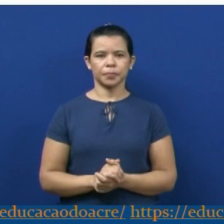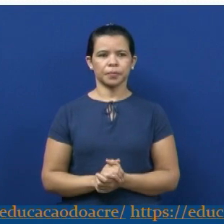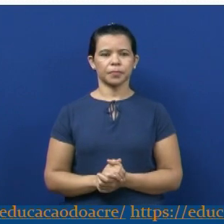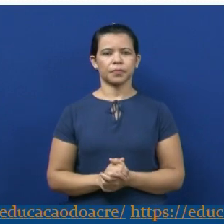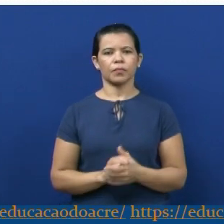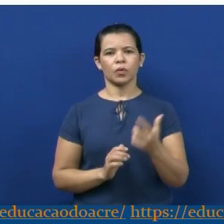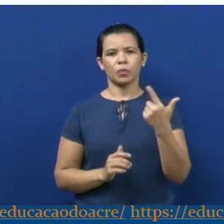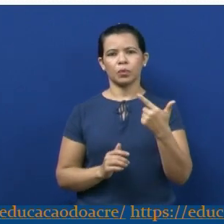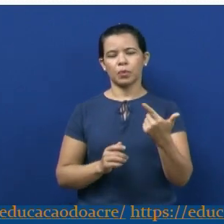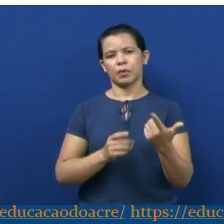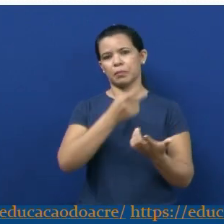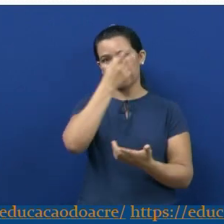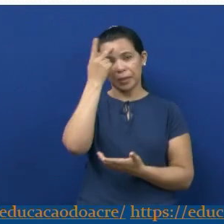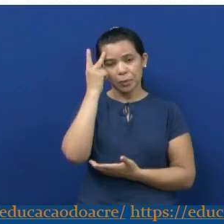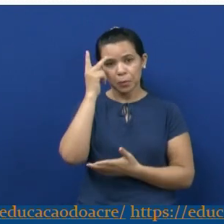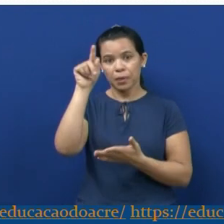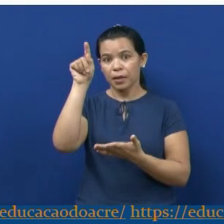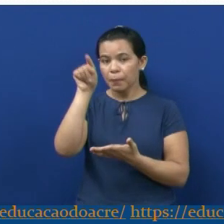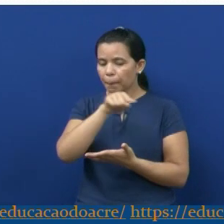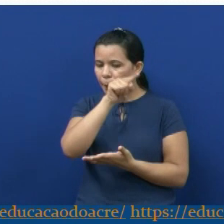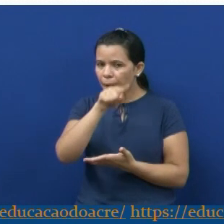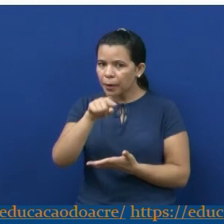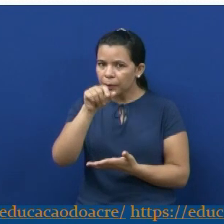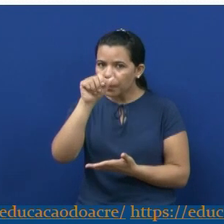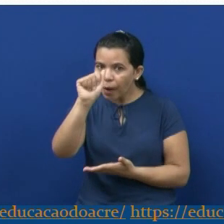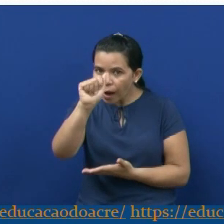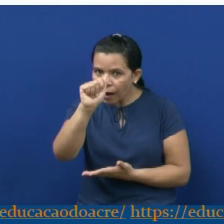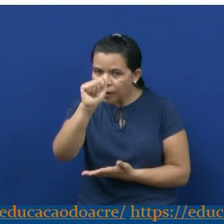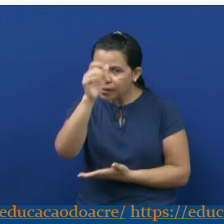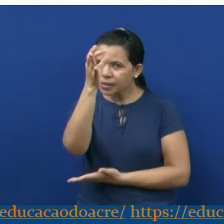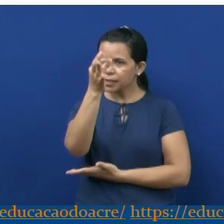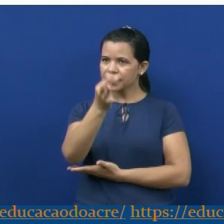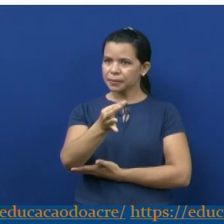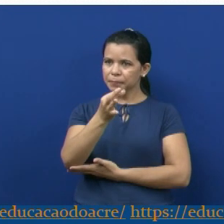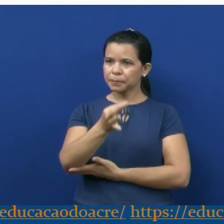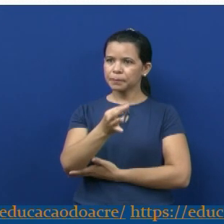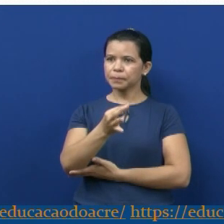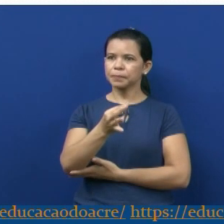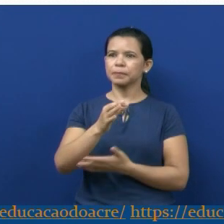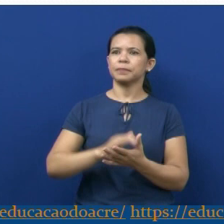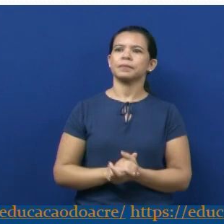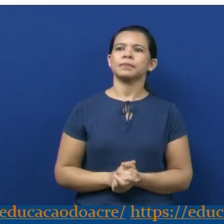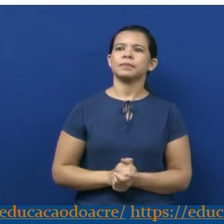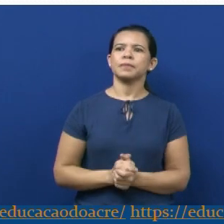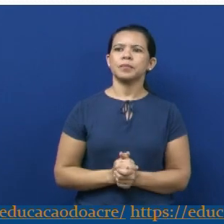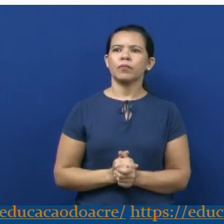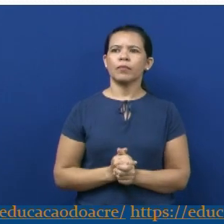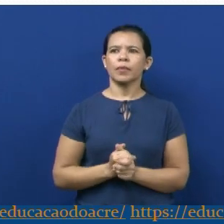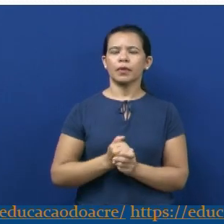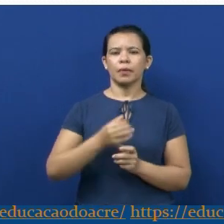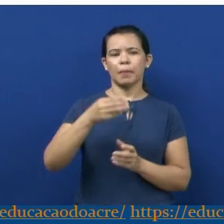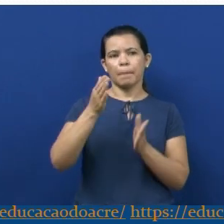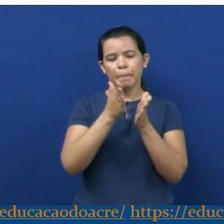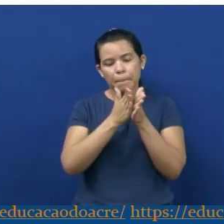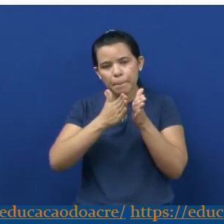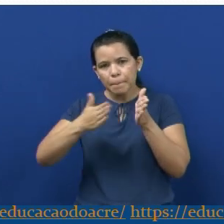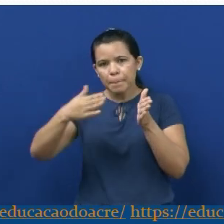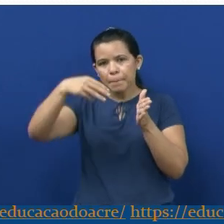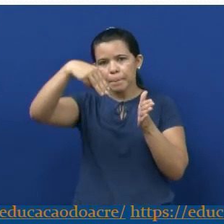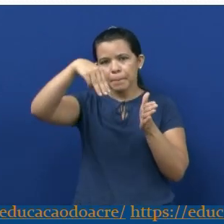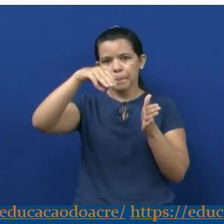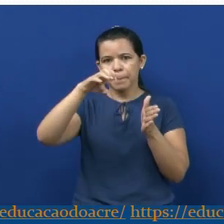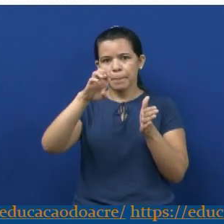2 acertou quem respondeu letra A, média duração, muito bem. Letra B, também nós temos